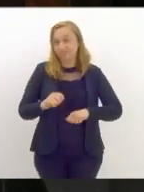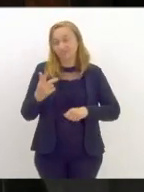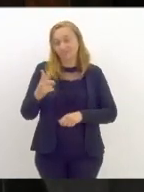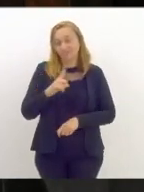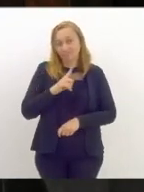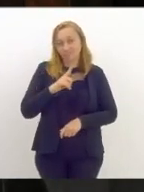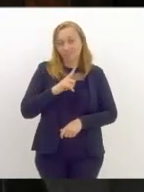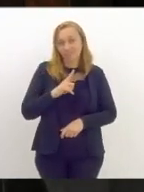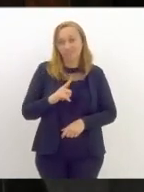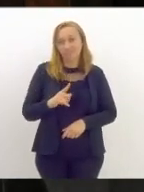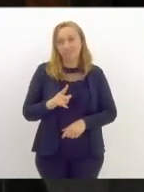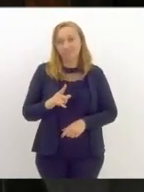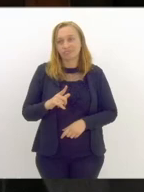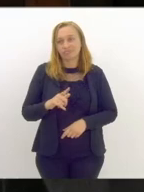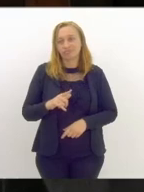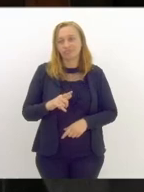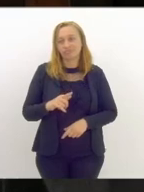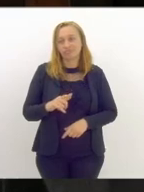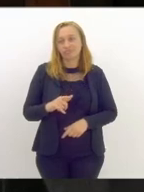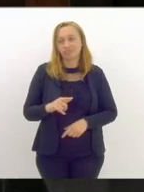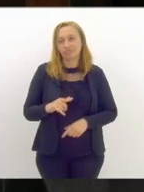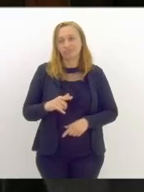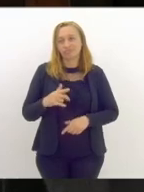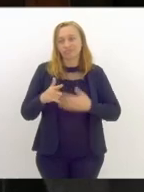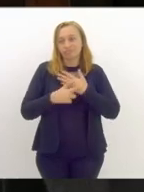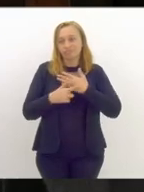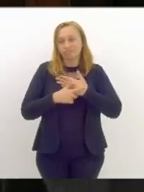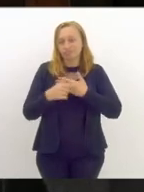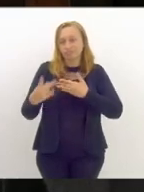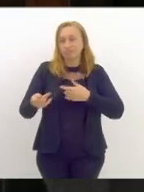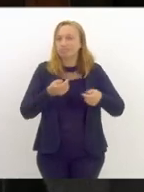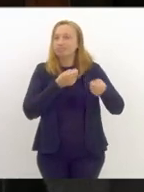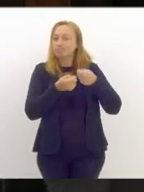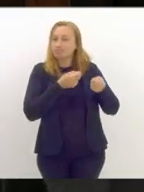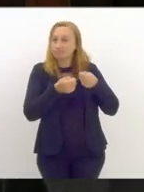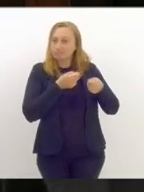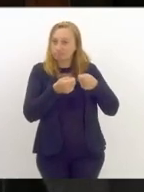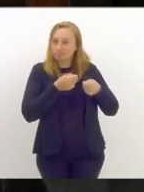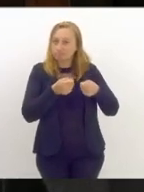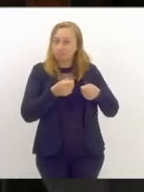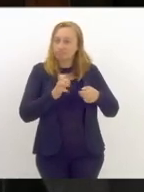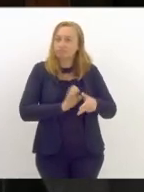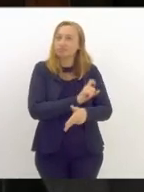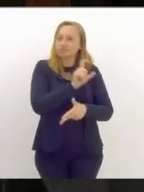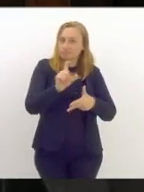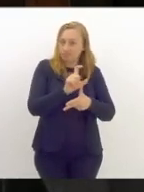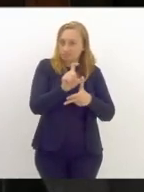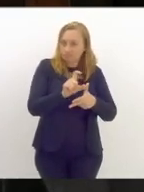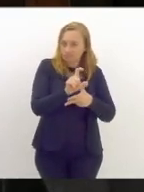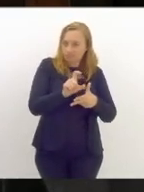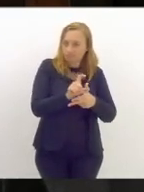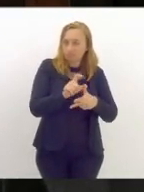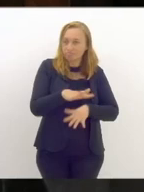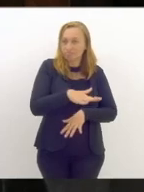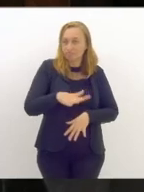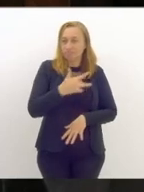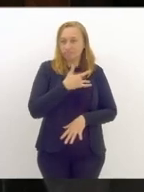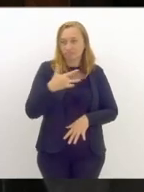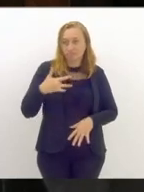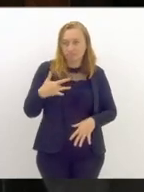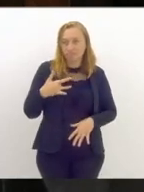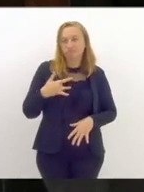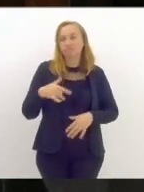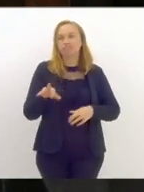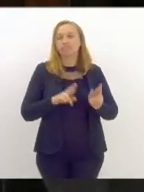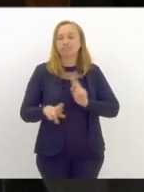de, exercendo o que ela tem que exercer, que é o controle do executivo, no caso, a pasta de saúde, e as ações de